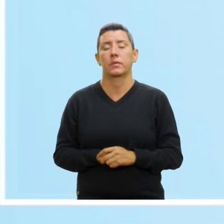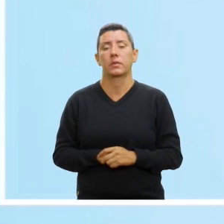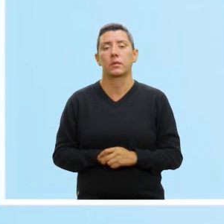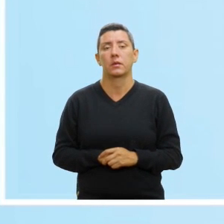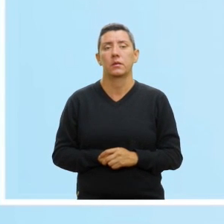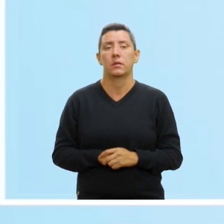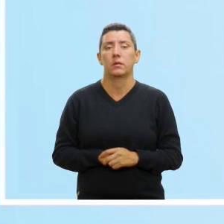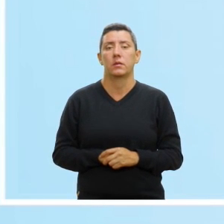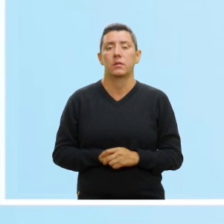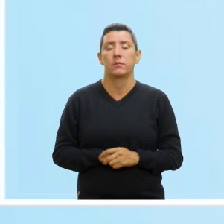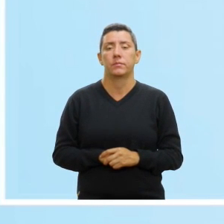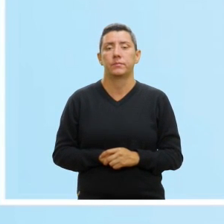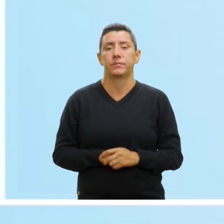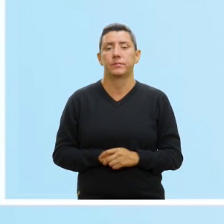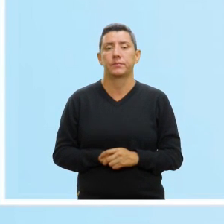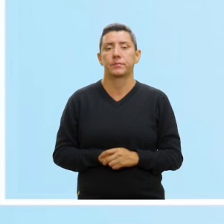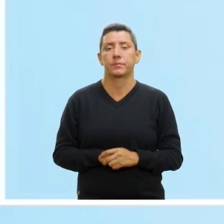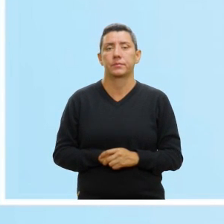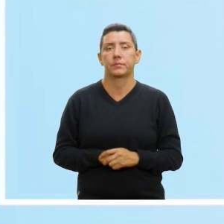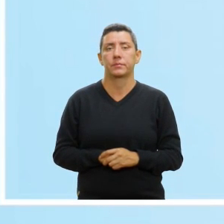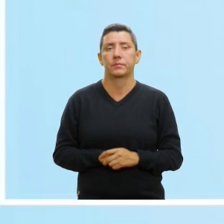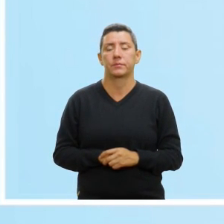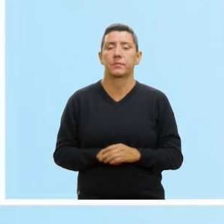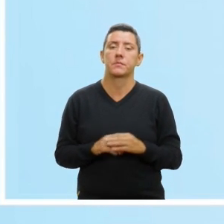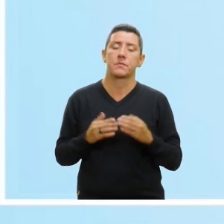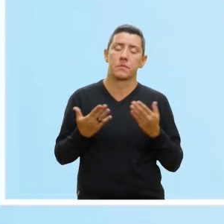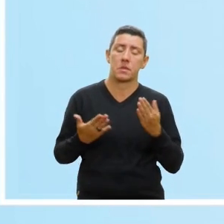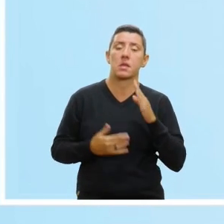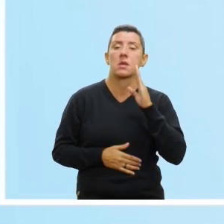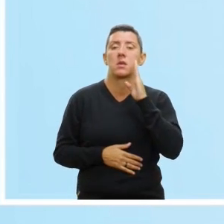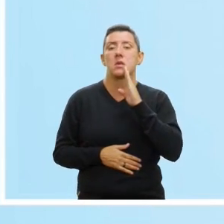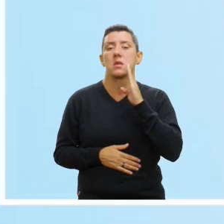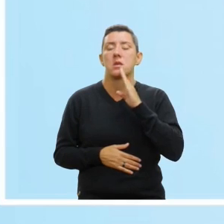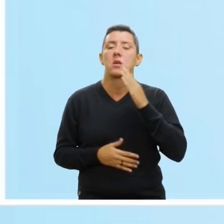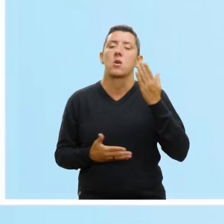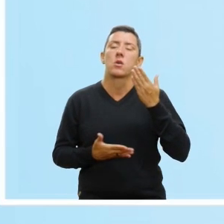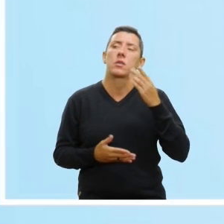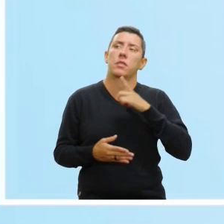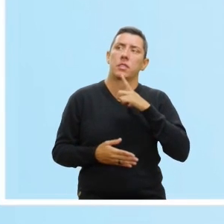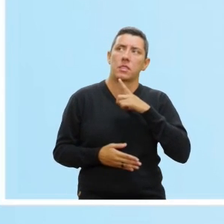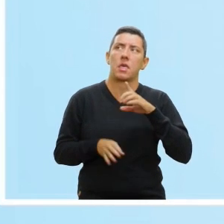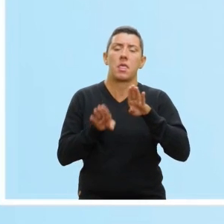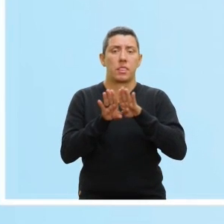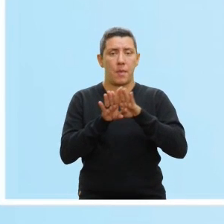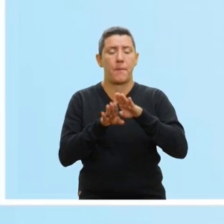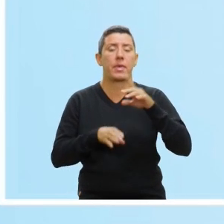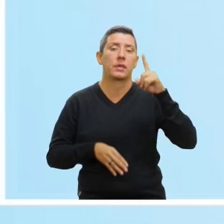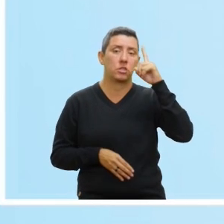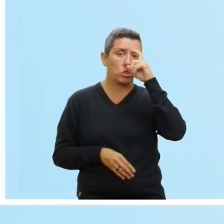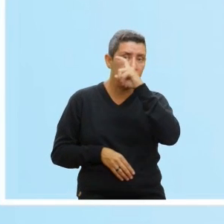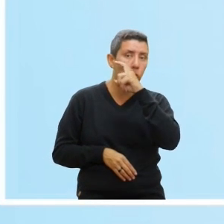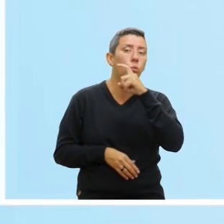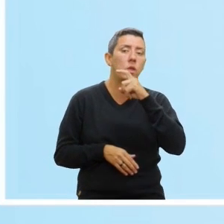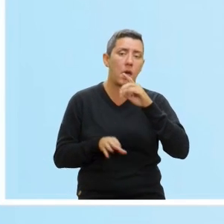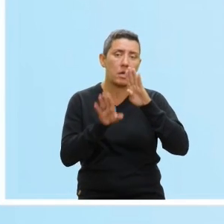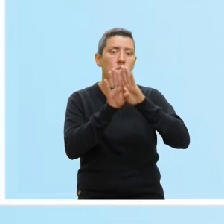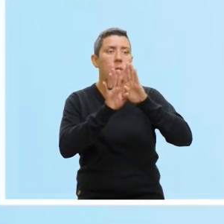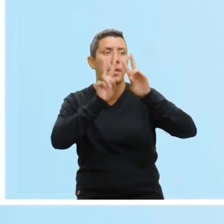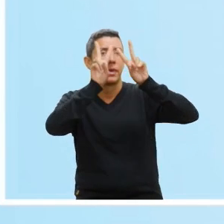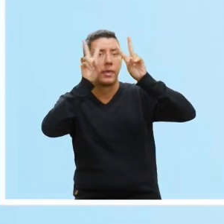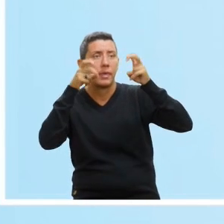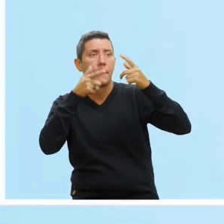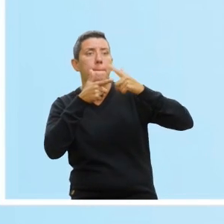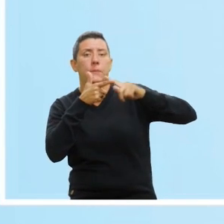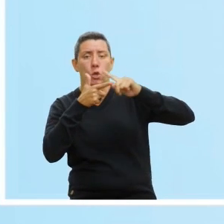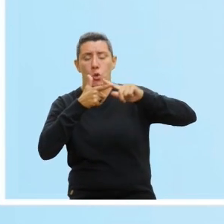Legal, então eu queria comentar também alguns desafios, alguns problemas e dificuldades, né, da transmissão